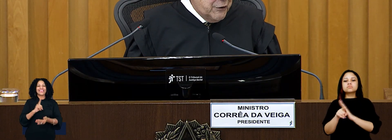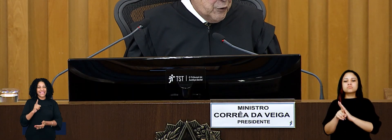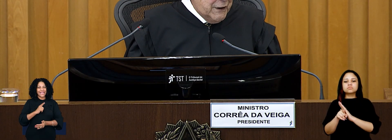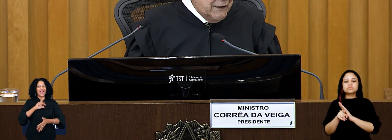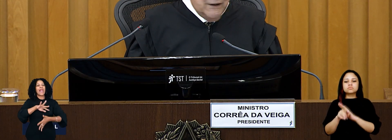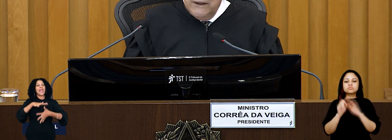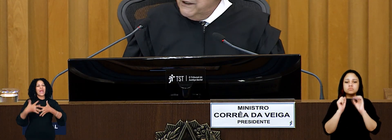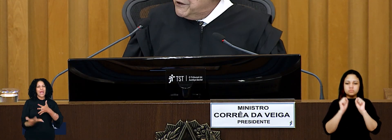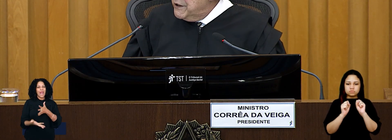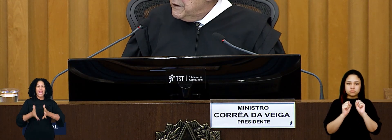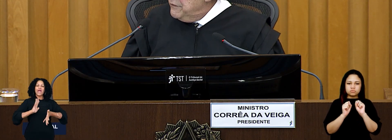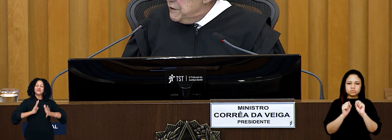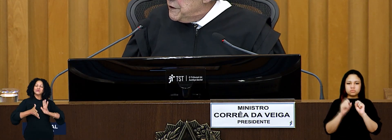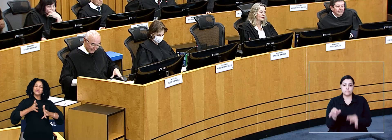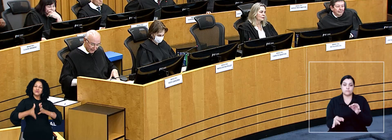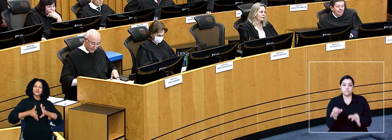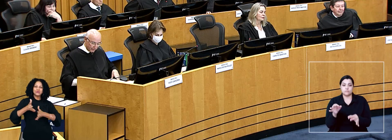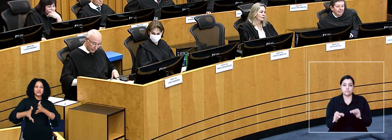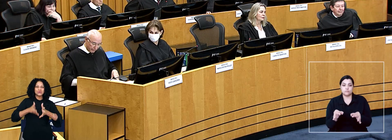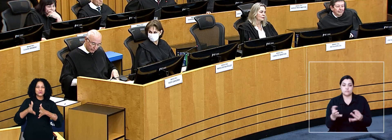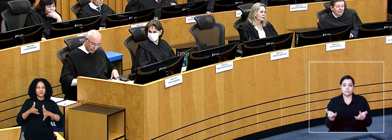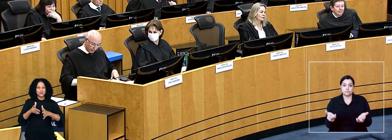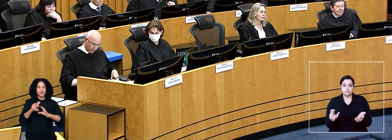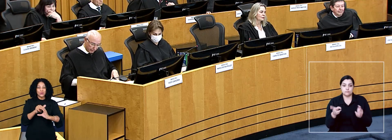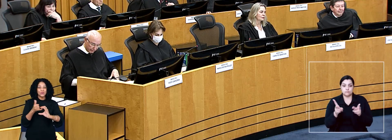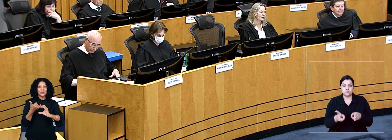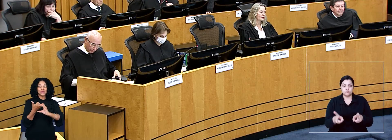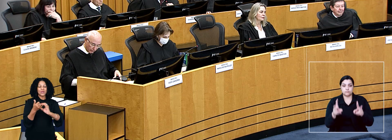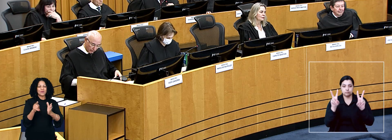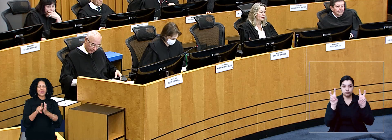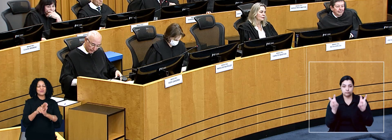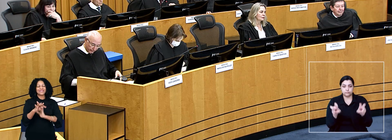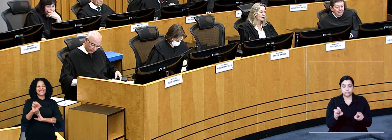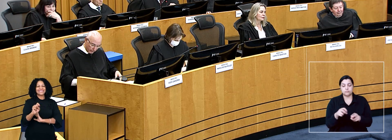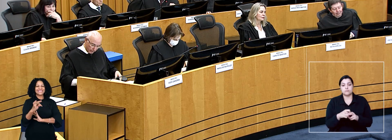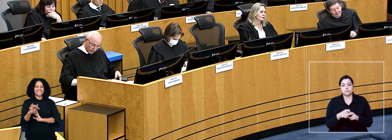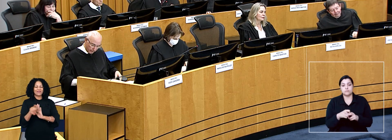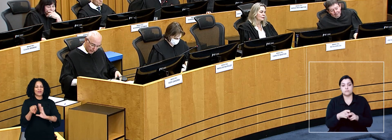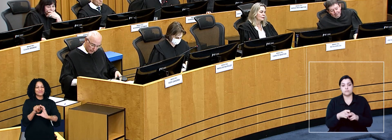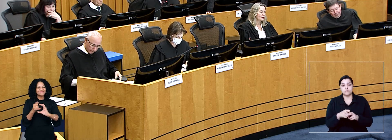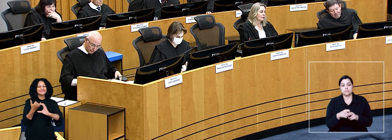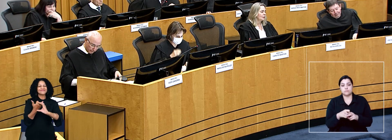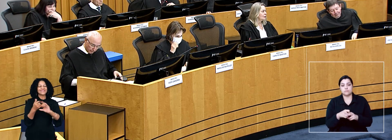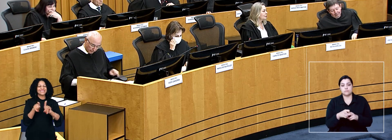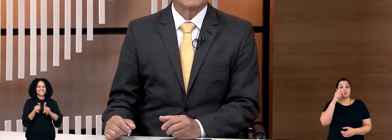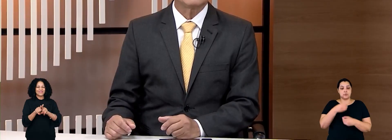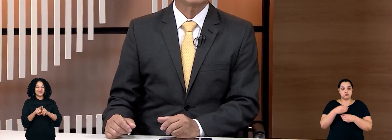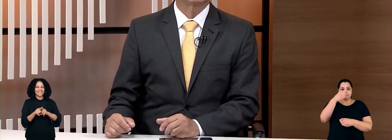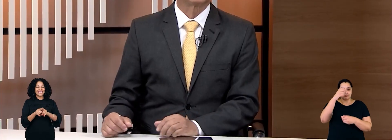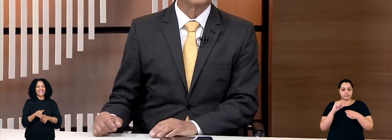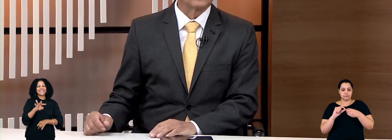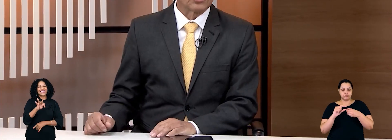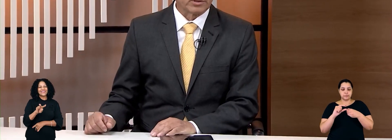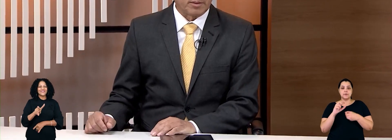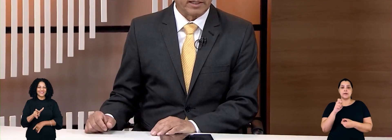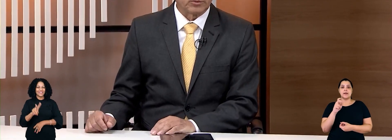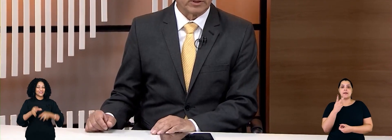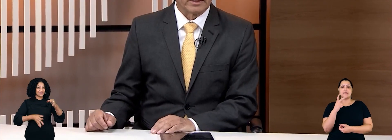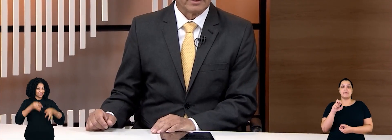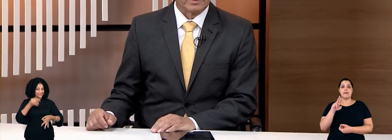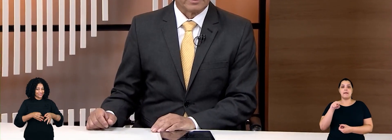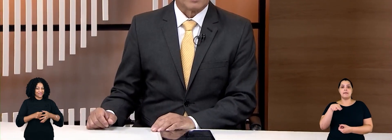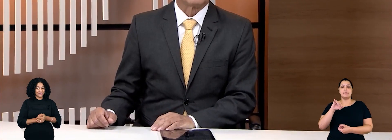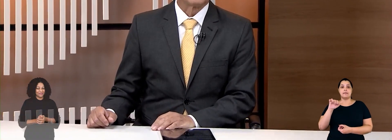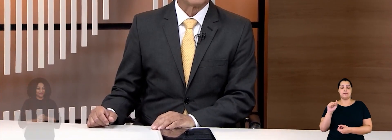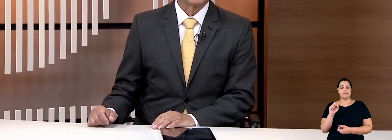interpretação simultânea em Libras nas transmissões pelo canal oficial do TST no YouTube e pela TV